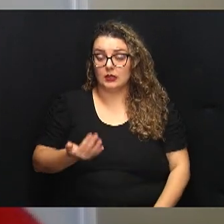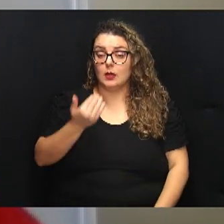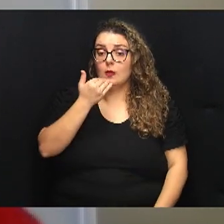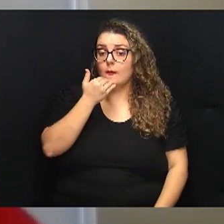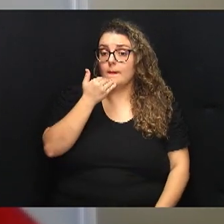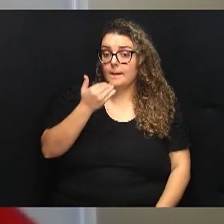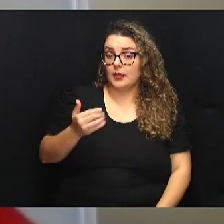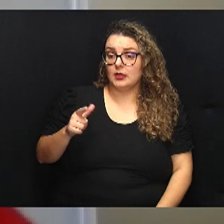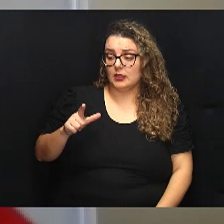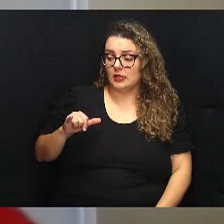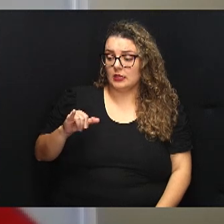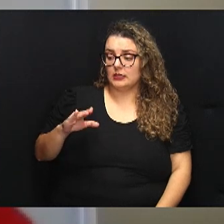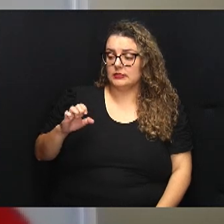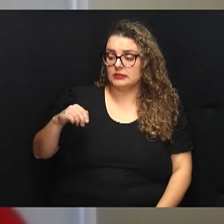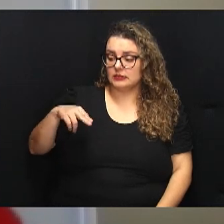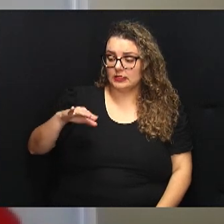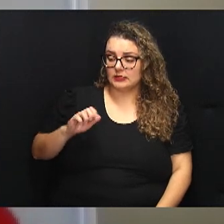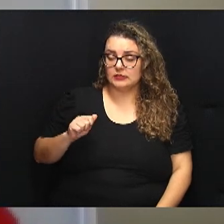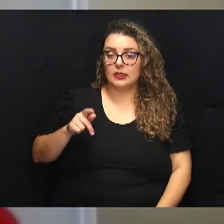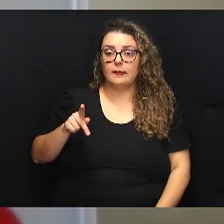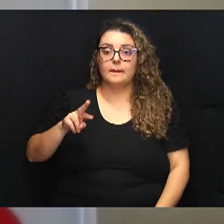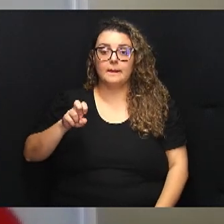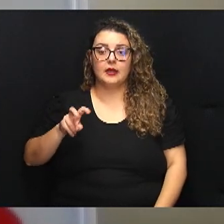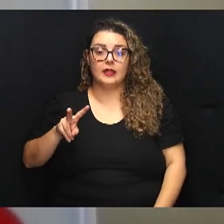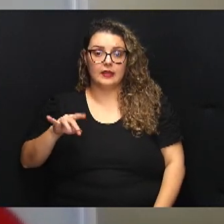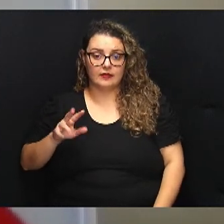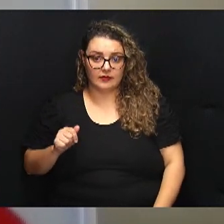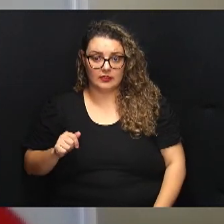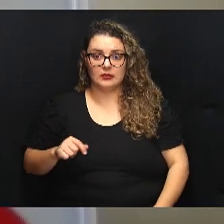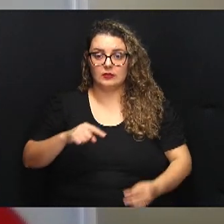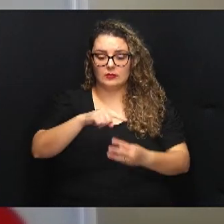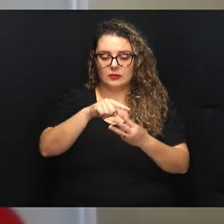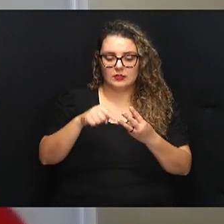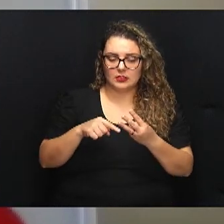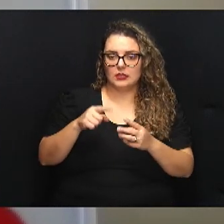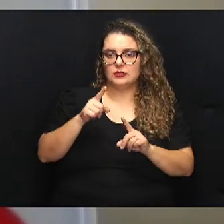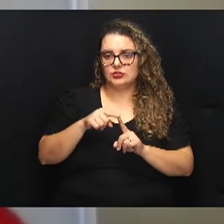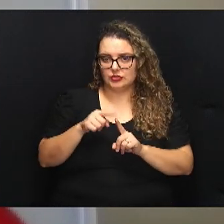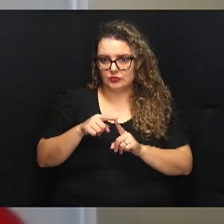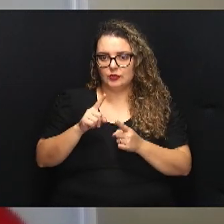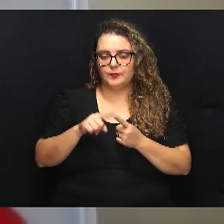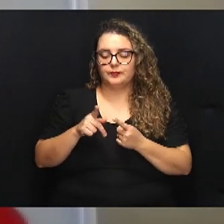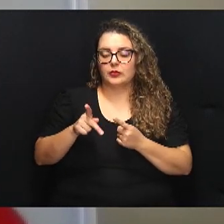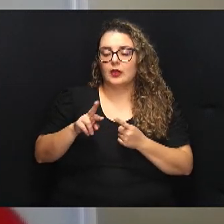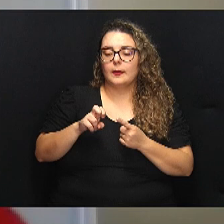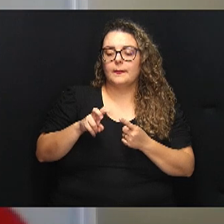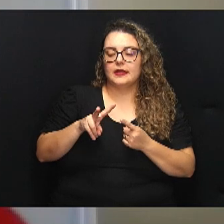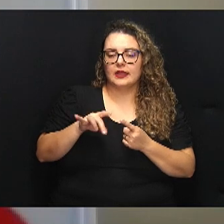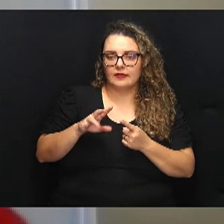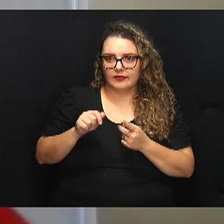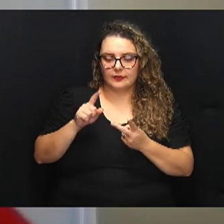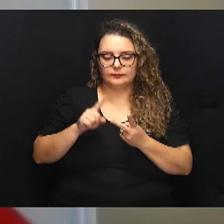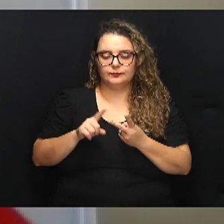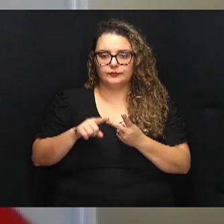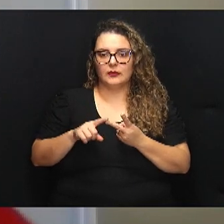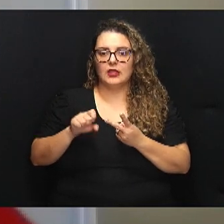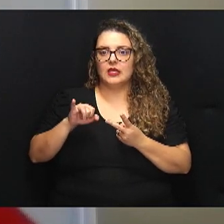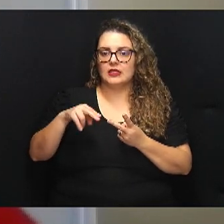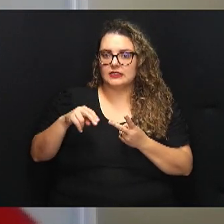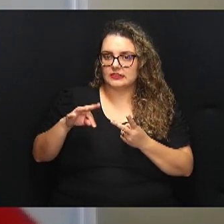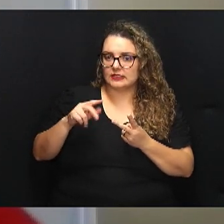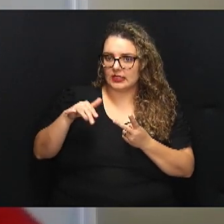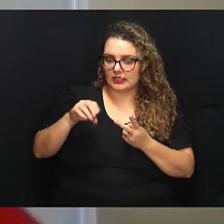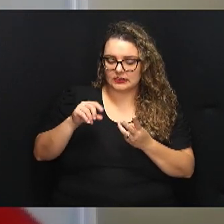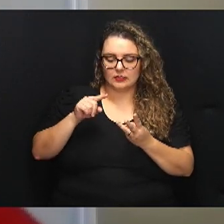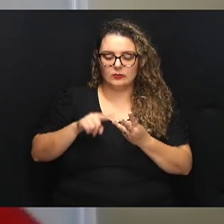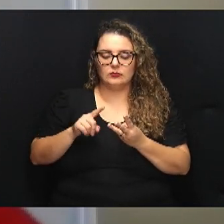a licença prévia. Então, nós temos hoje 3 tipos de licença: licença prévia, licença de instalação,